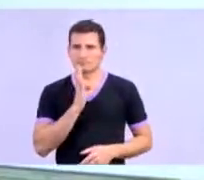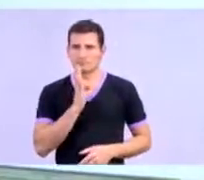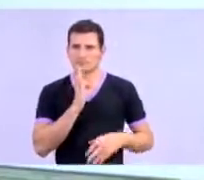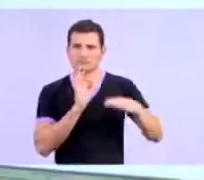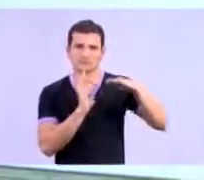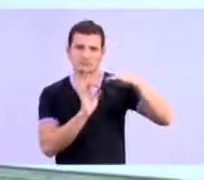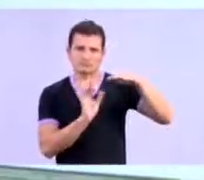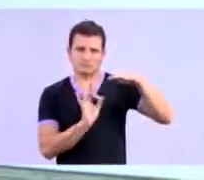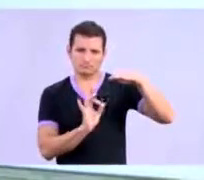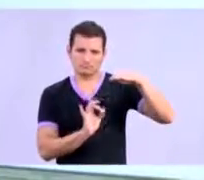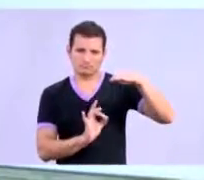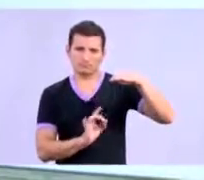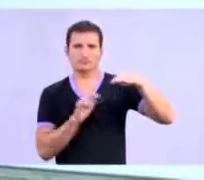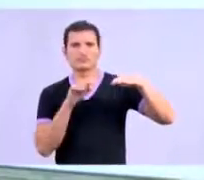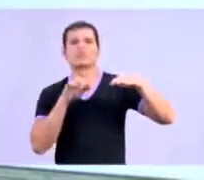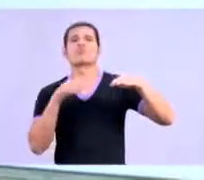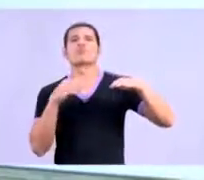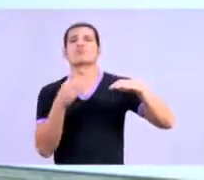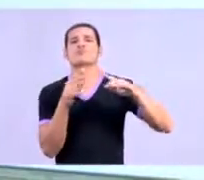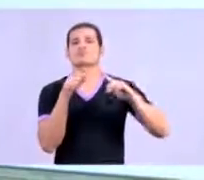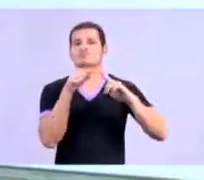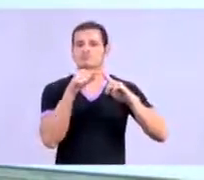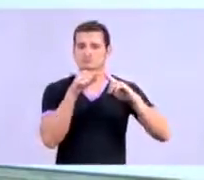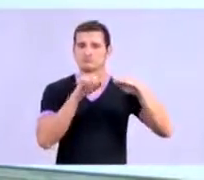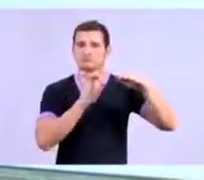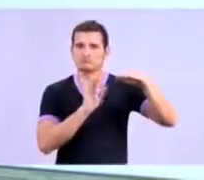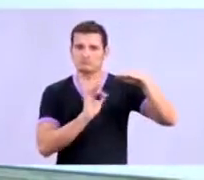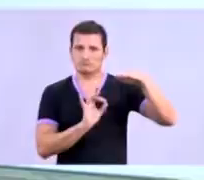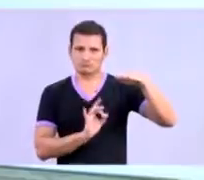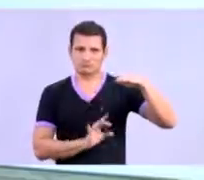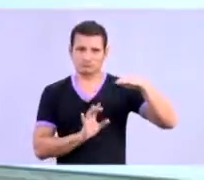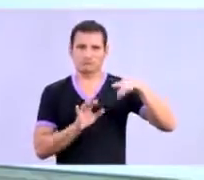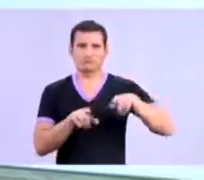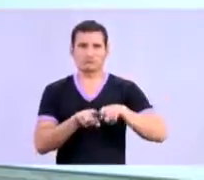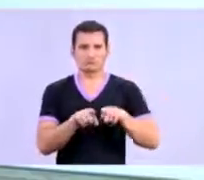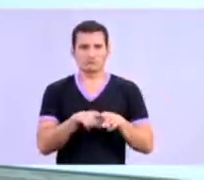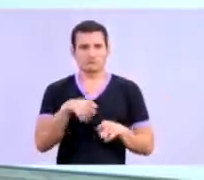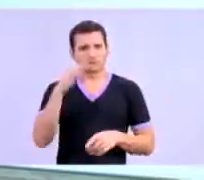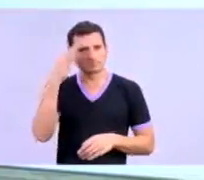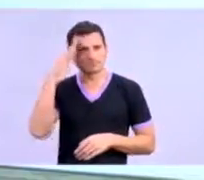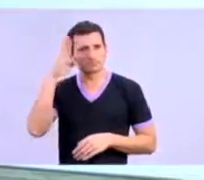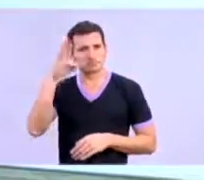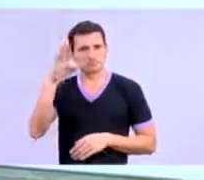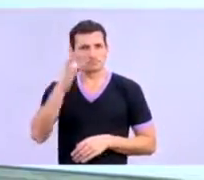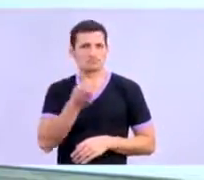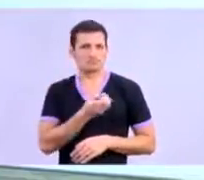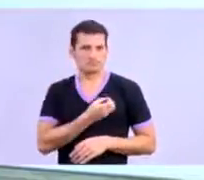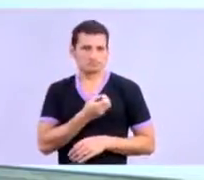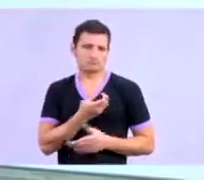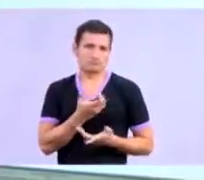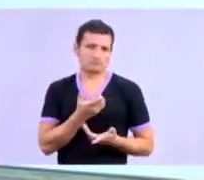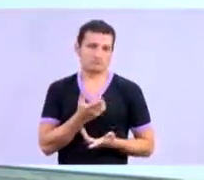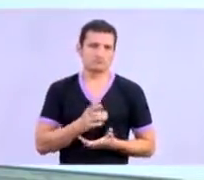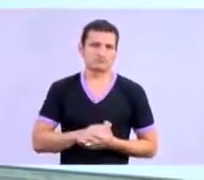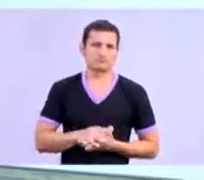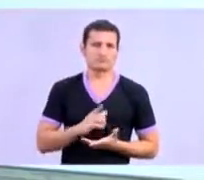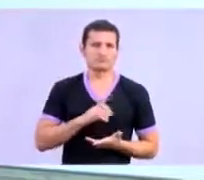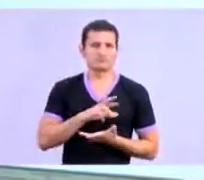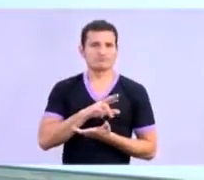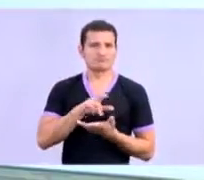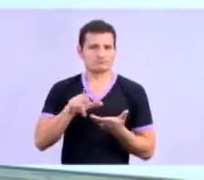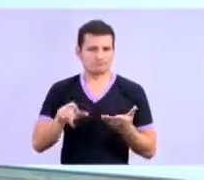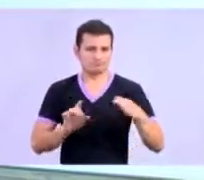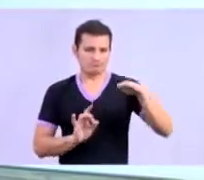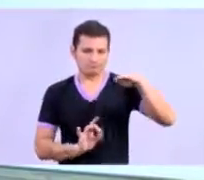que elas são, o objetivo delas, os principais protocolos, alguns pouquinhos, né, que são vários, que atuam em